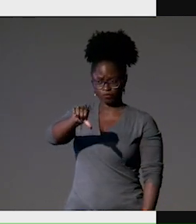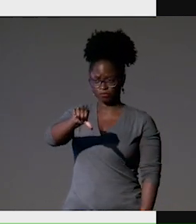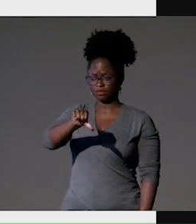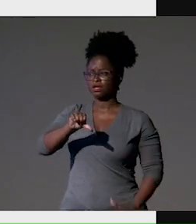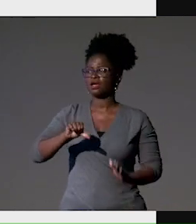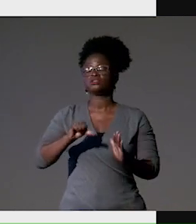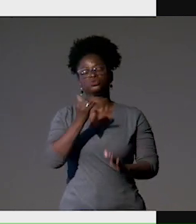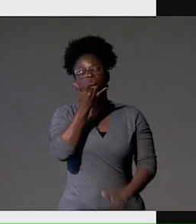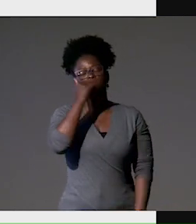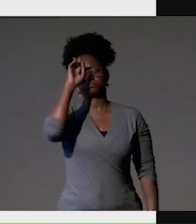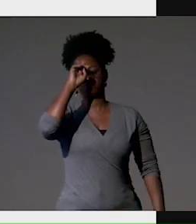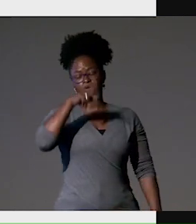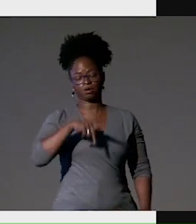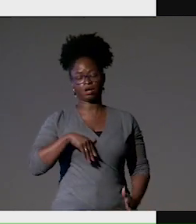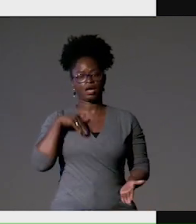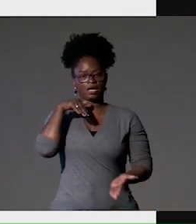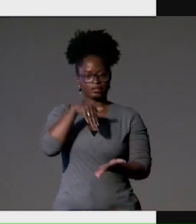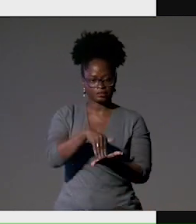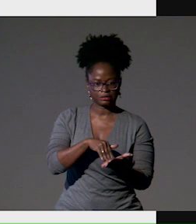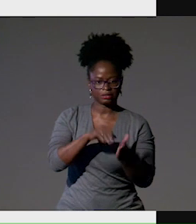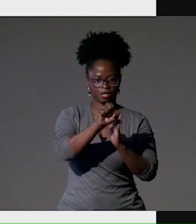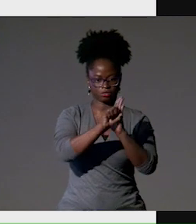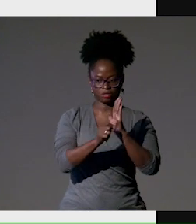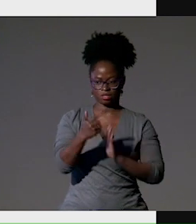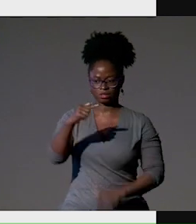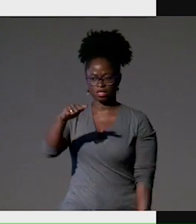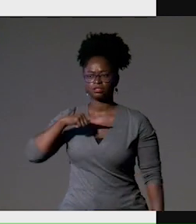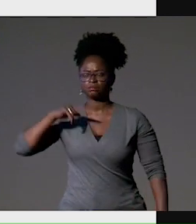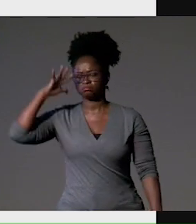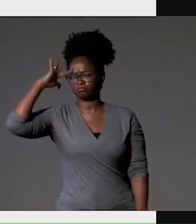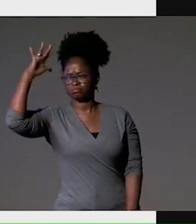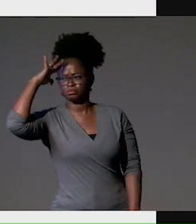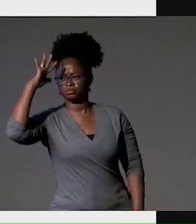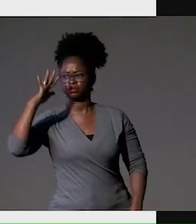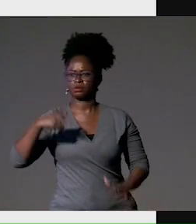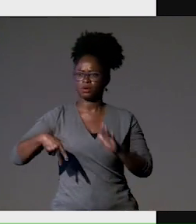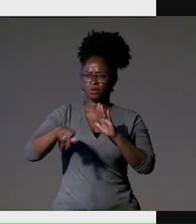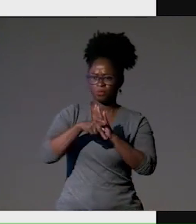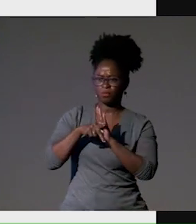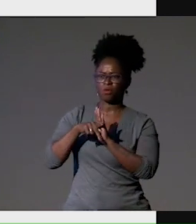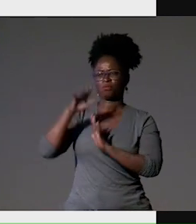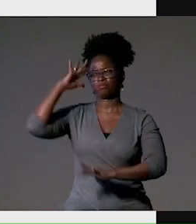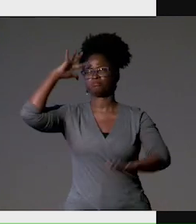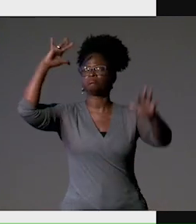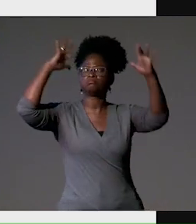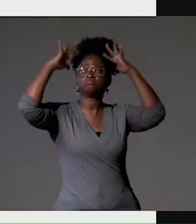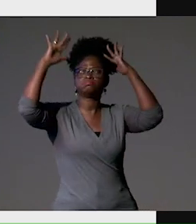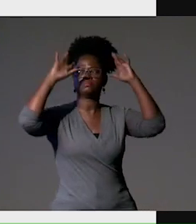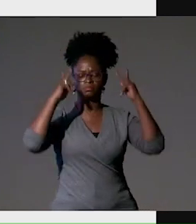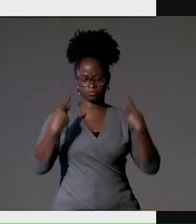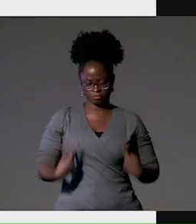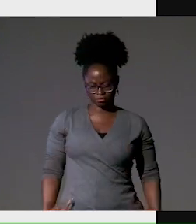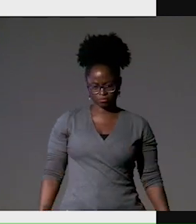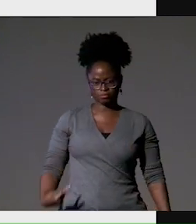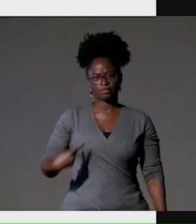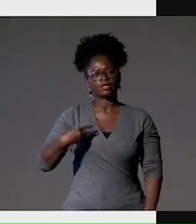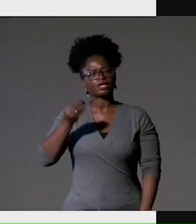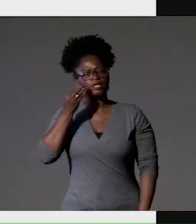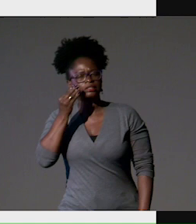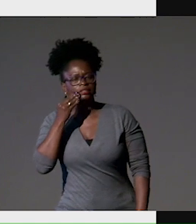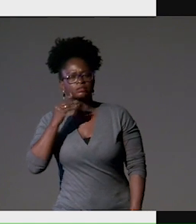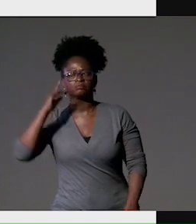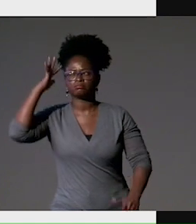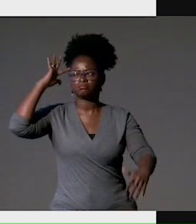o século XVII, desculpe, era muito tratado como conceitos filosóficos, fisiológicos, era muito tratado tentando abordar o sono através